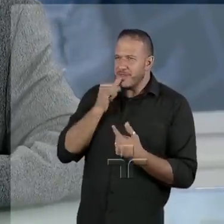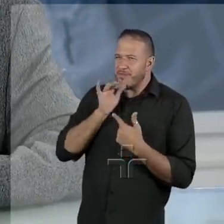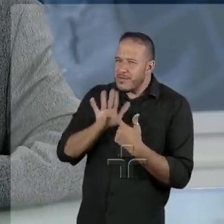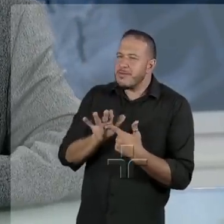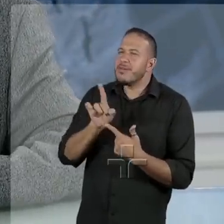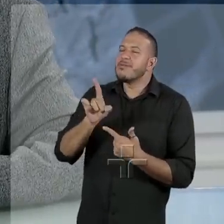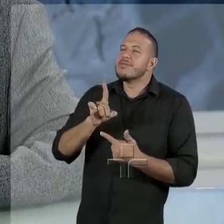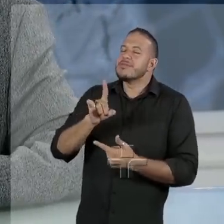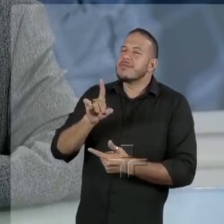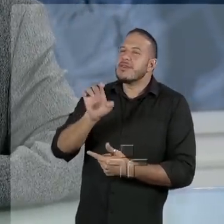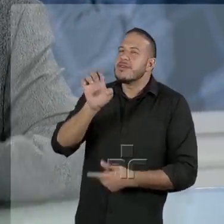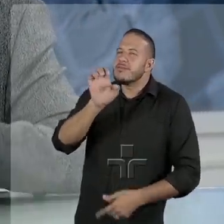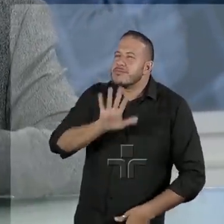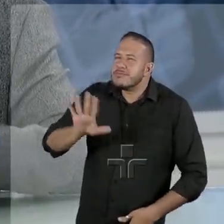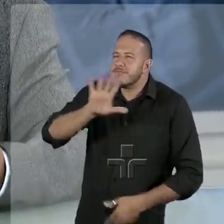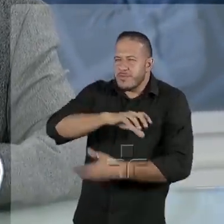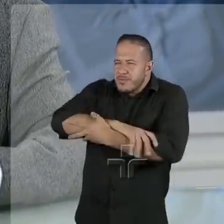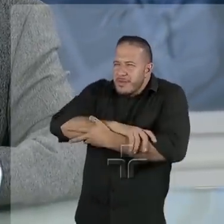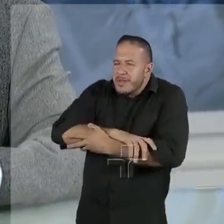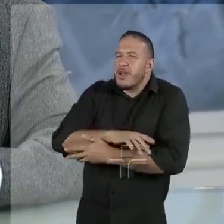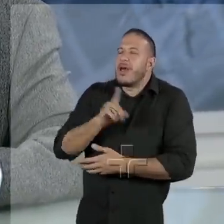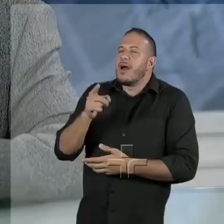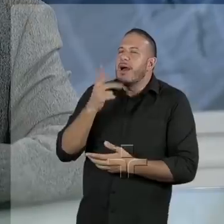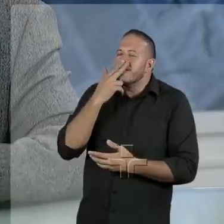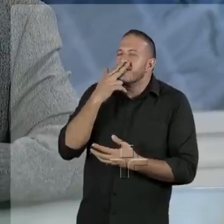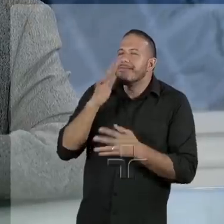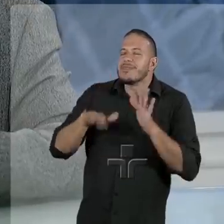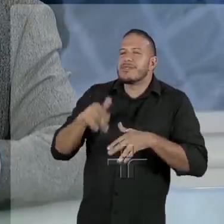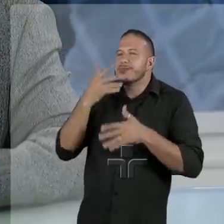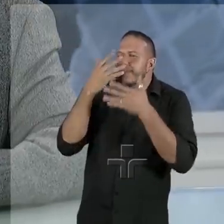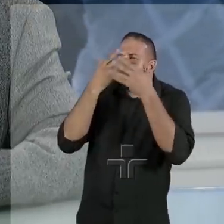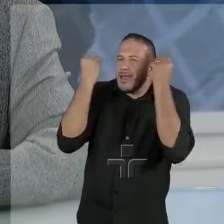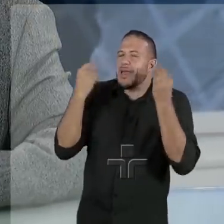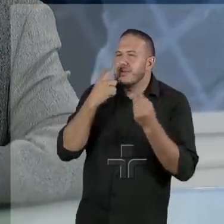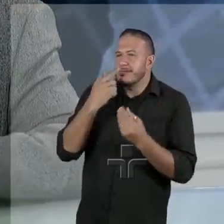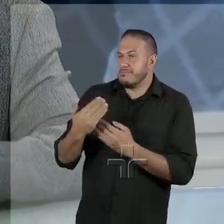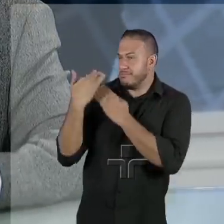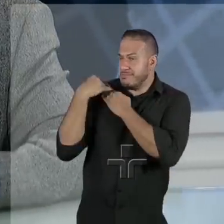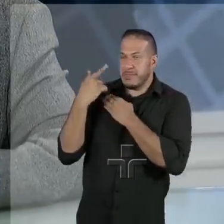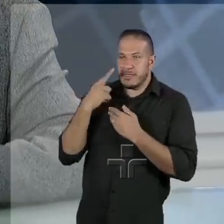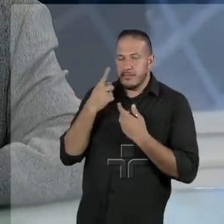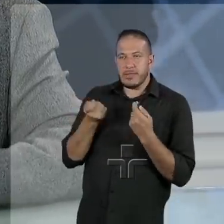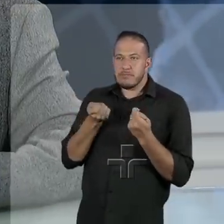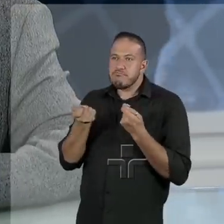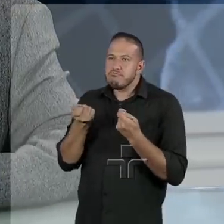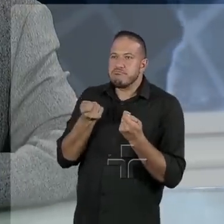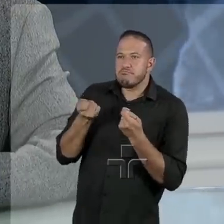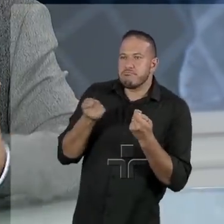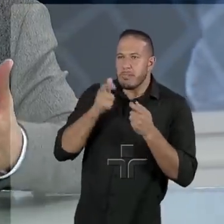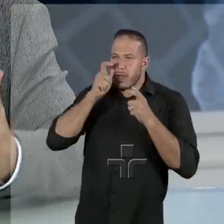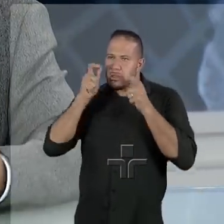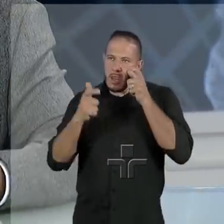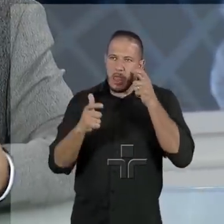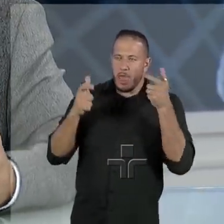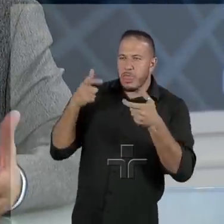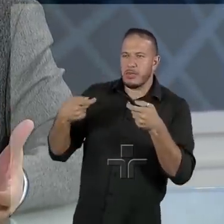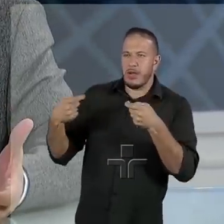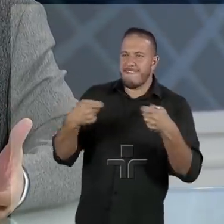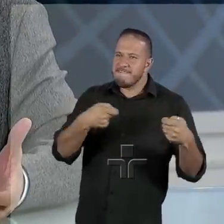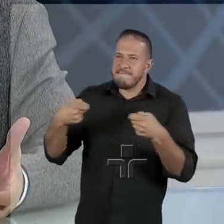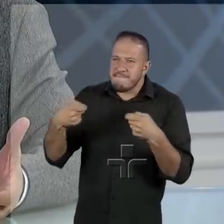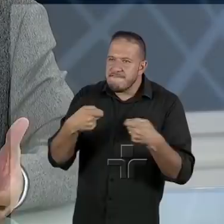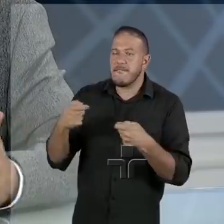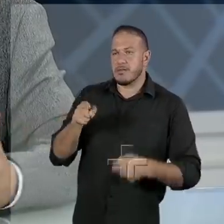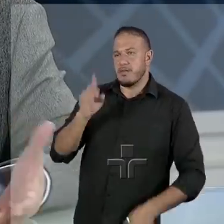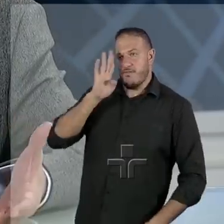uma função que às vezes a gente esquece, que é justamente mediar, institucionalizar interesses e conflitos, que é